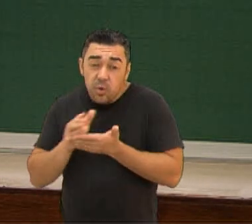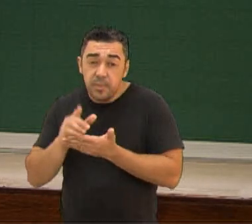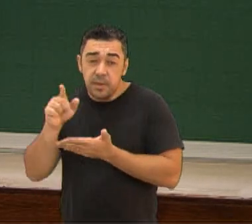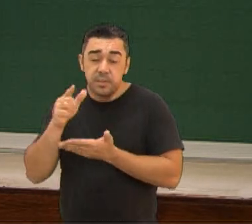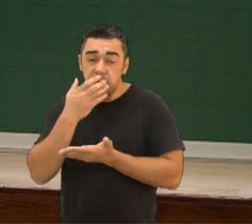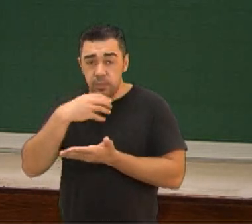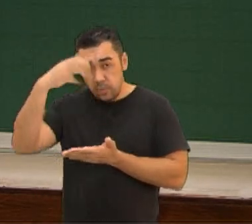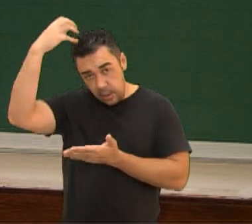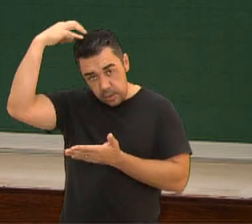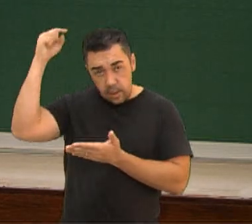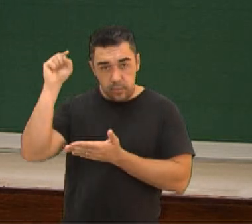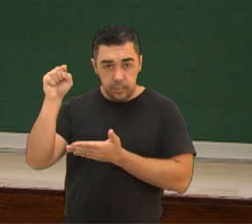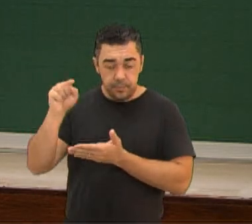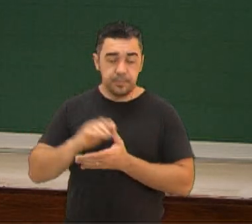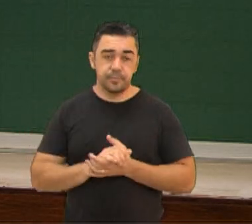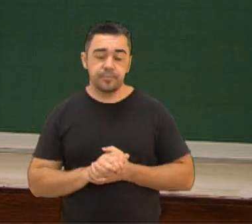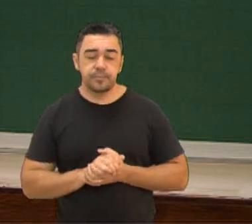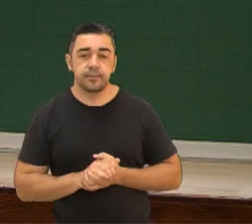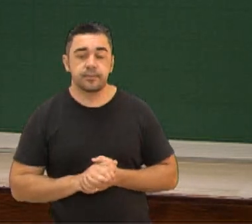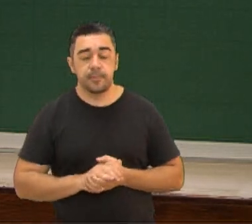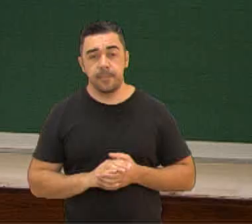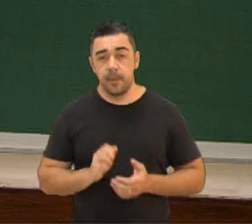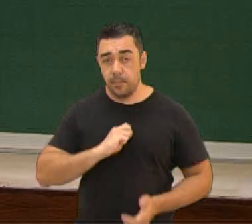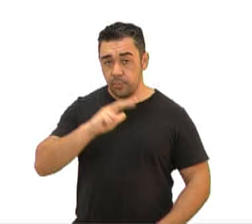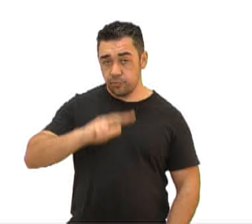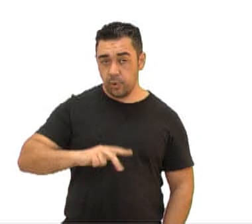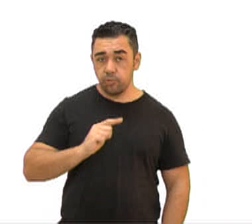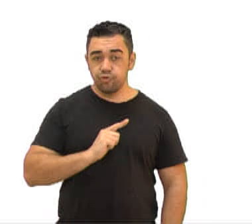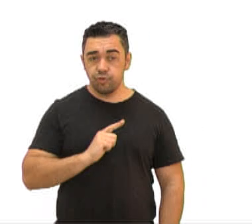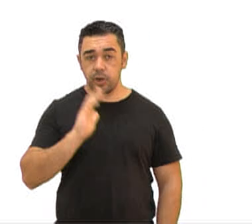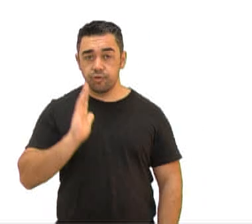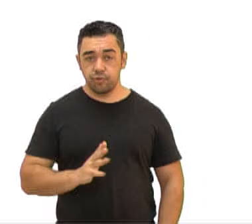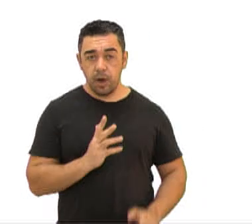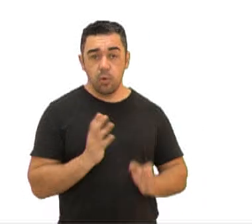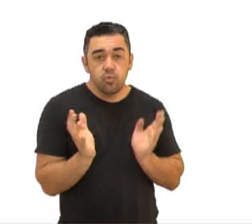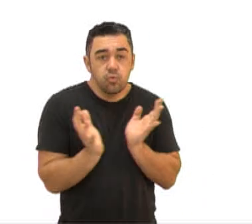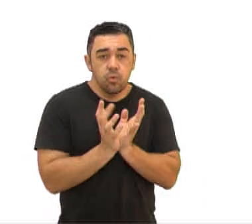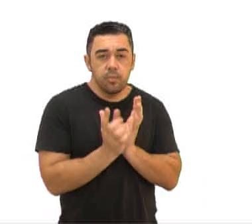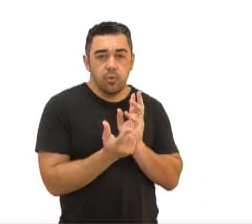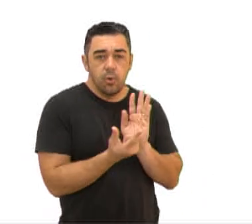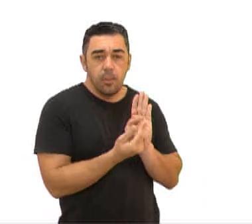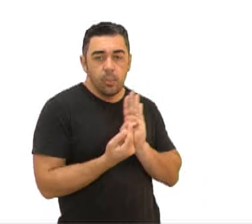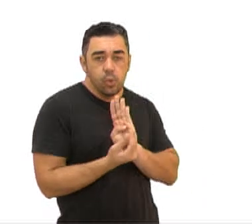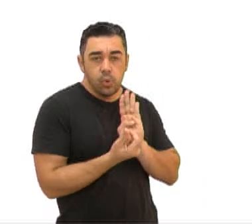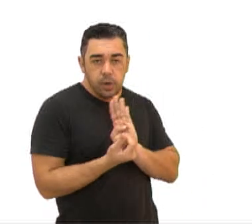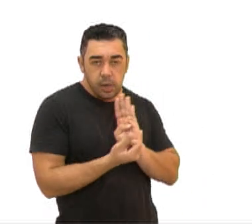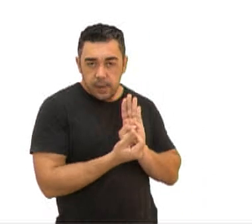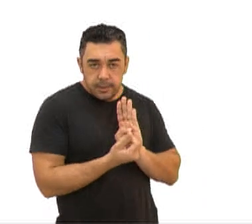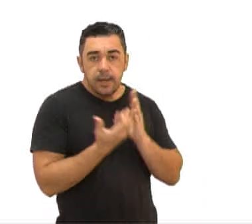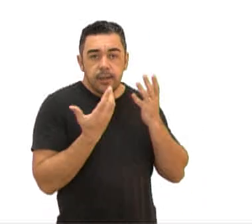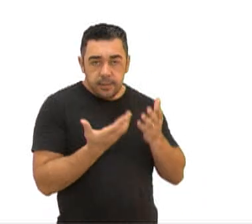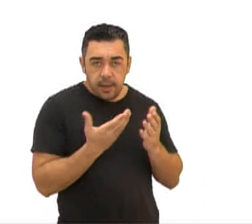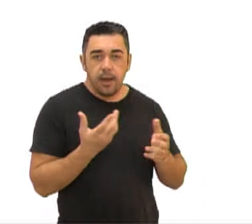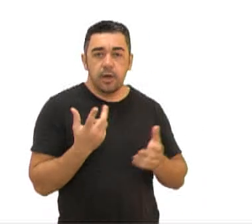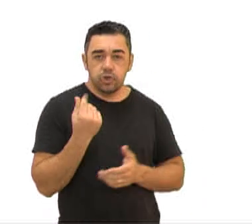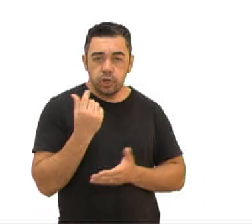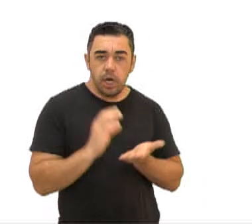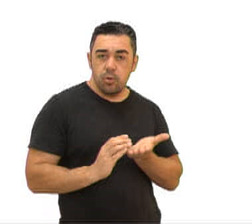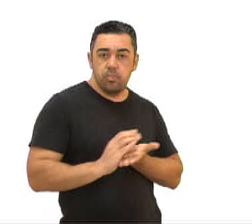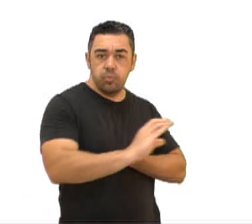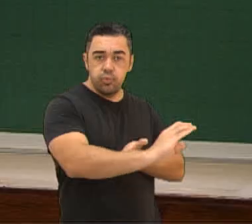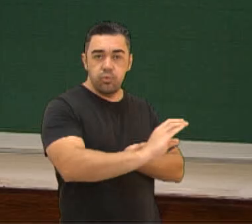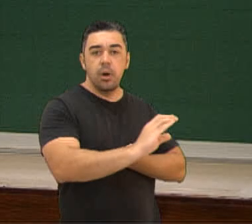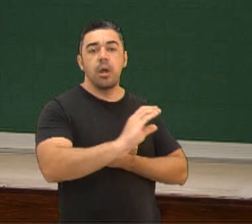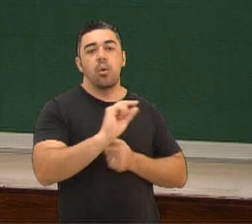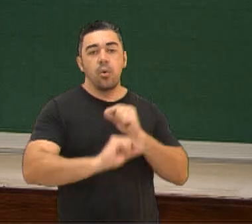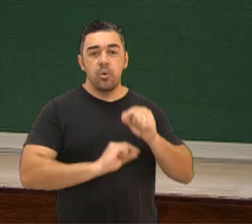da sua monarquia. Eles tinham uma burguesia disposta a investir na expansão marítima.